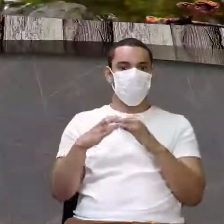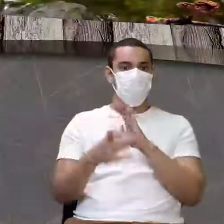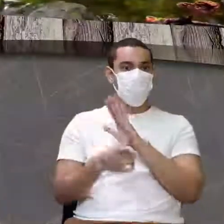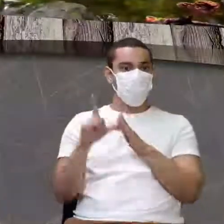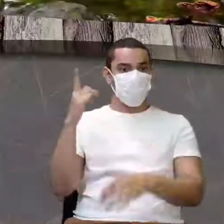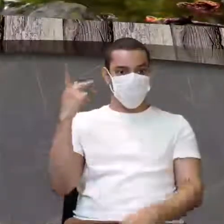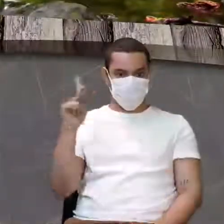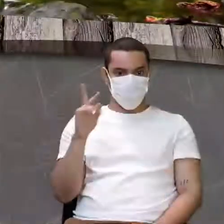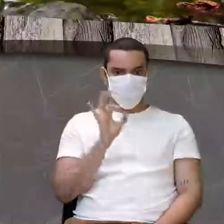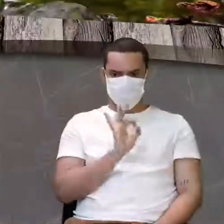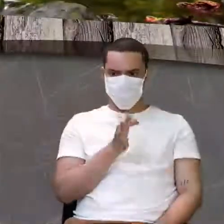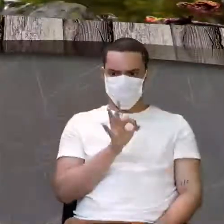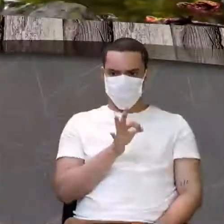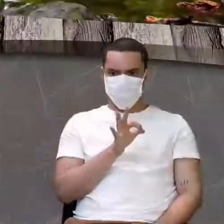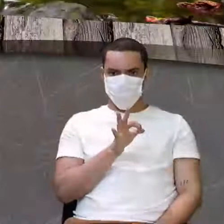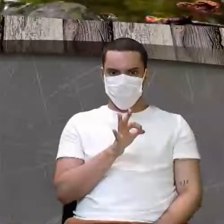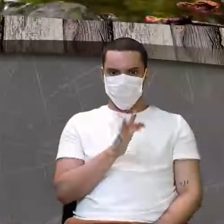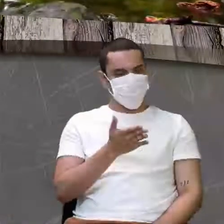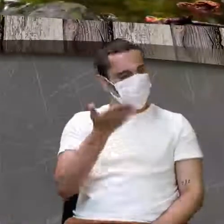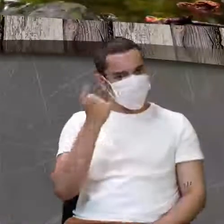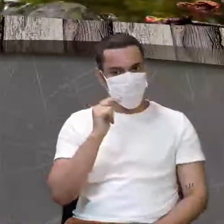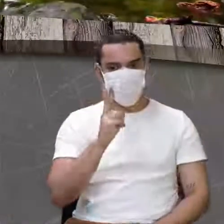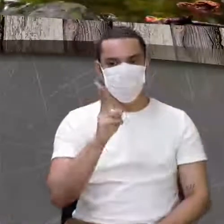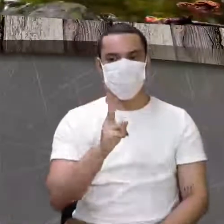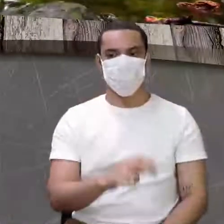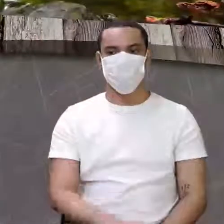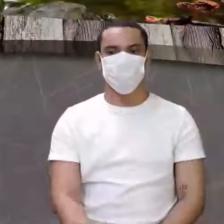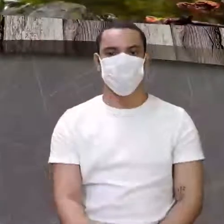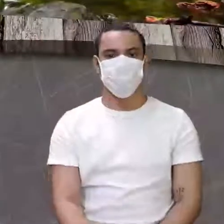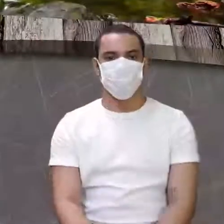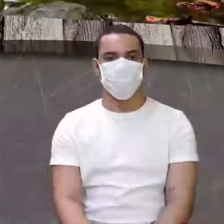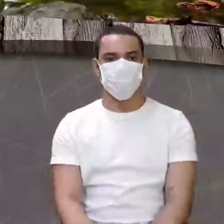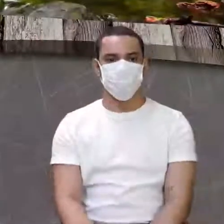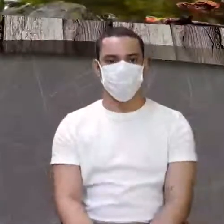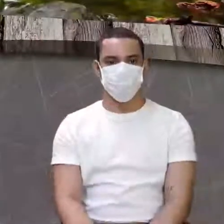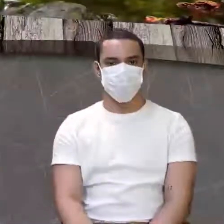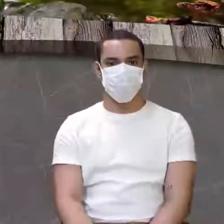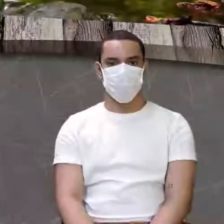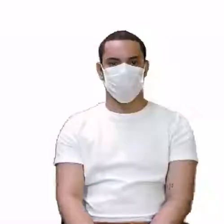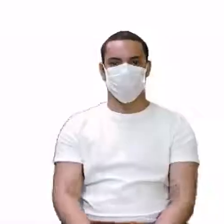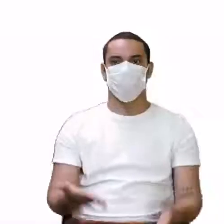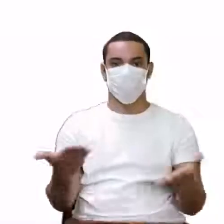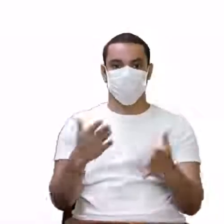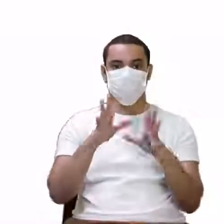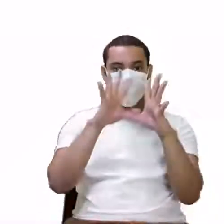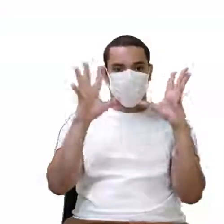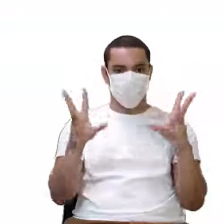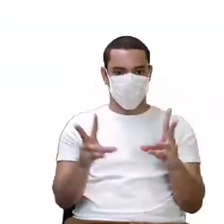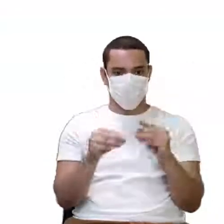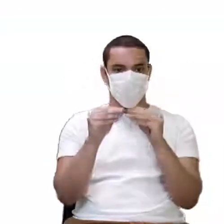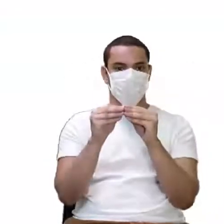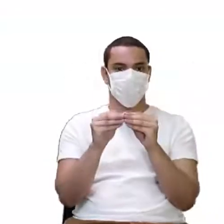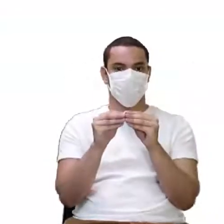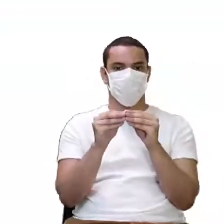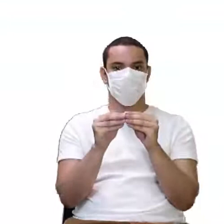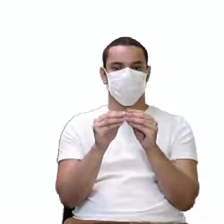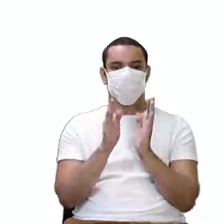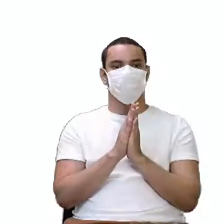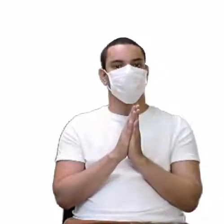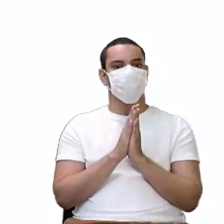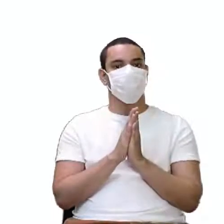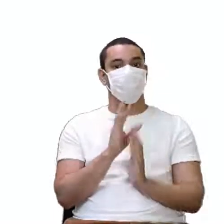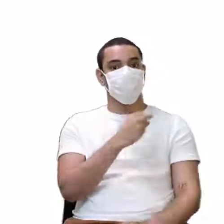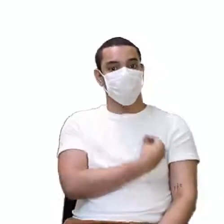ancestrais. Tá bom? Vamos lá? E olha aqui para a gente estar concluindo.